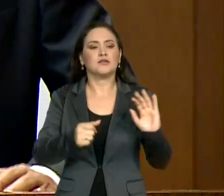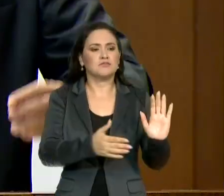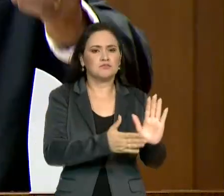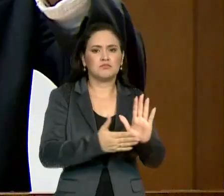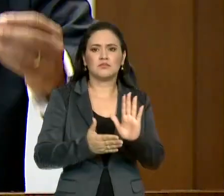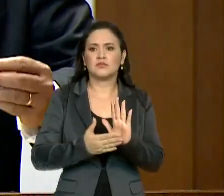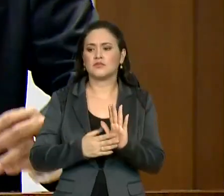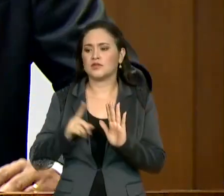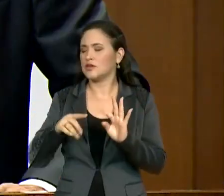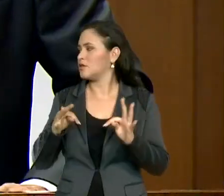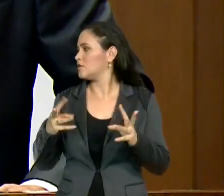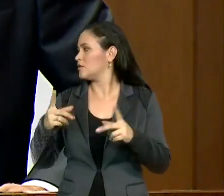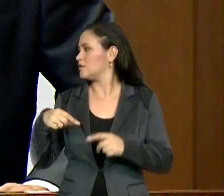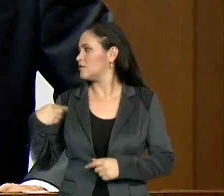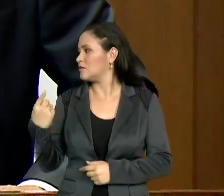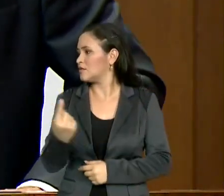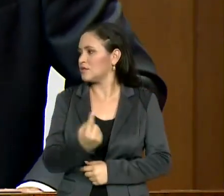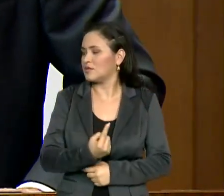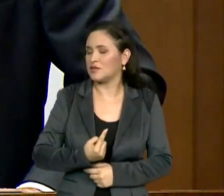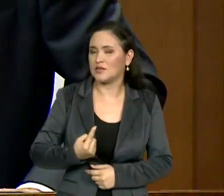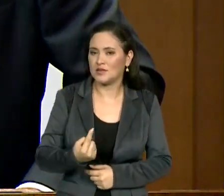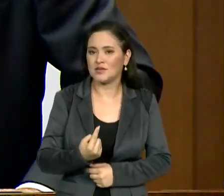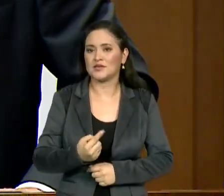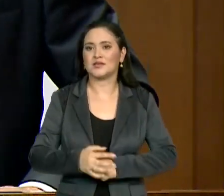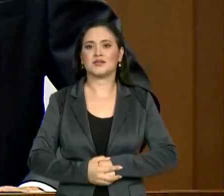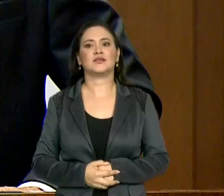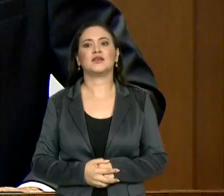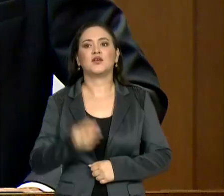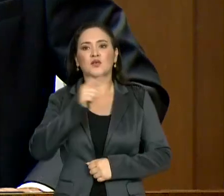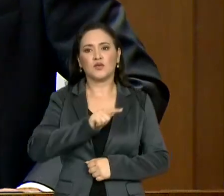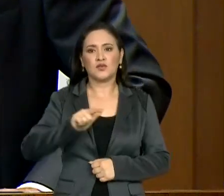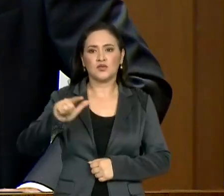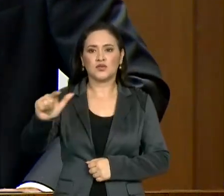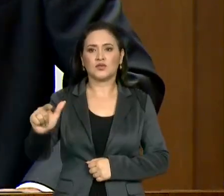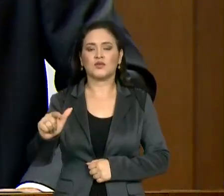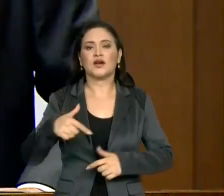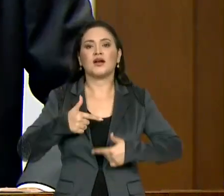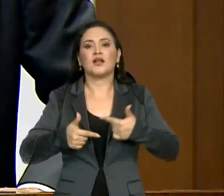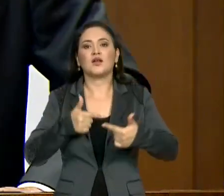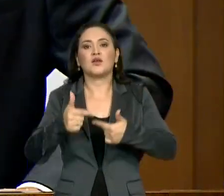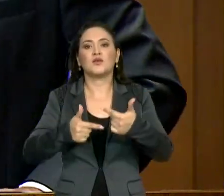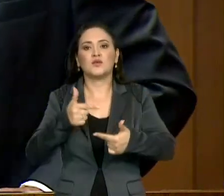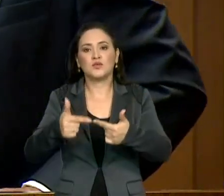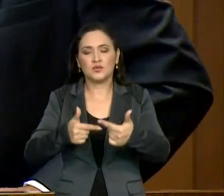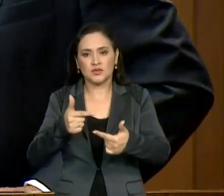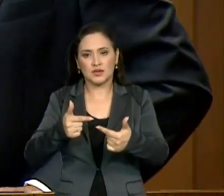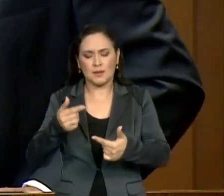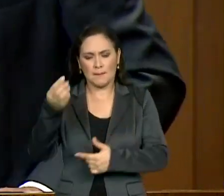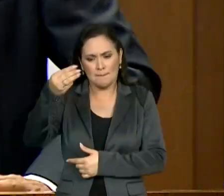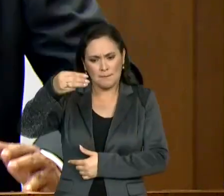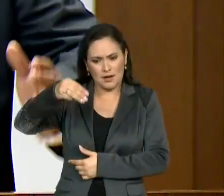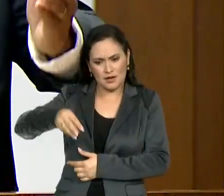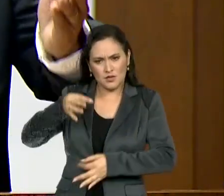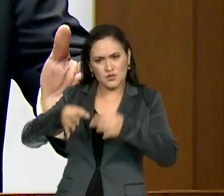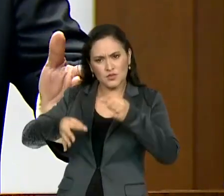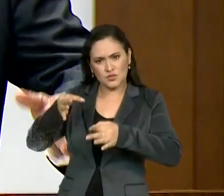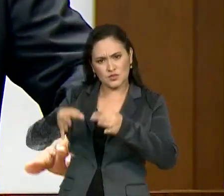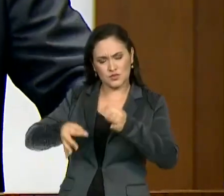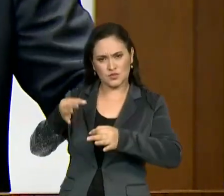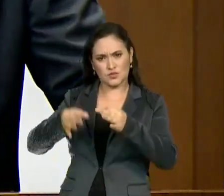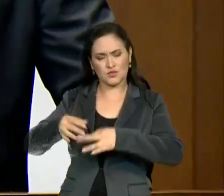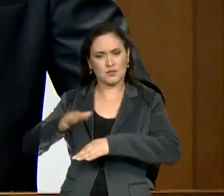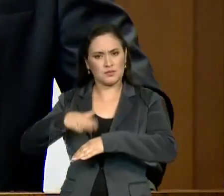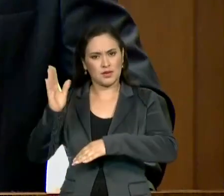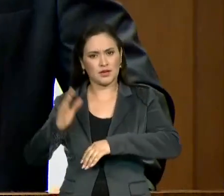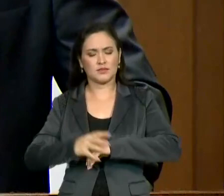para continuar na luta, na construção desse Maranhão mais justo. Outro ponto que eu quero destacar aqui rapidamente é que